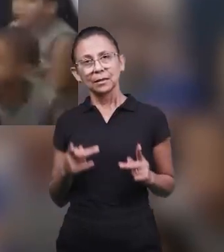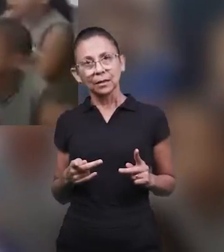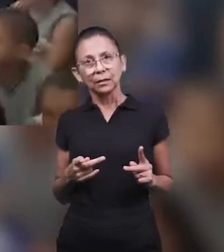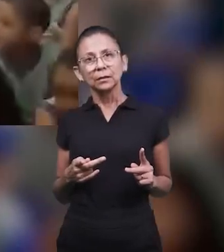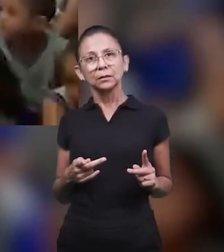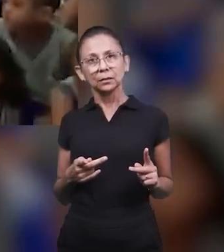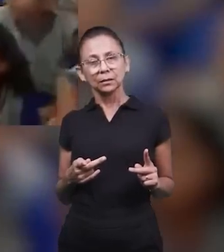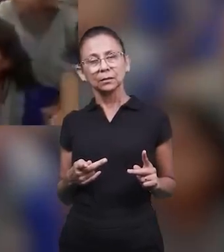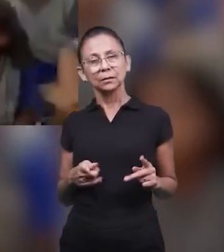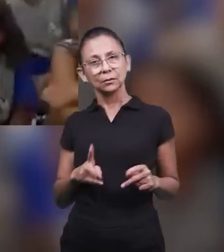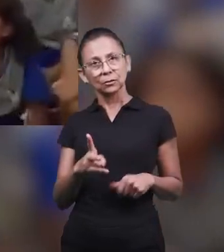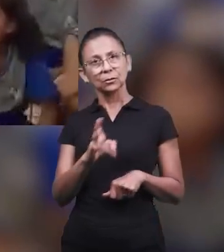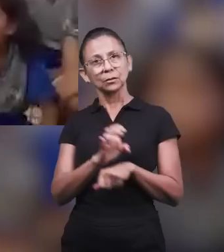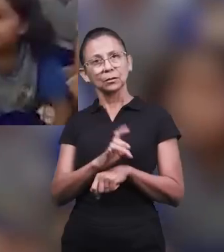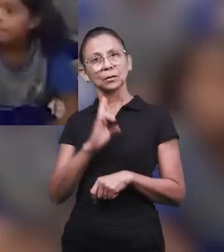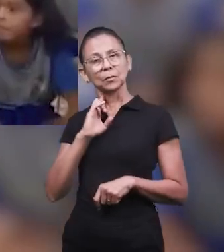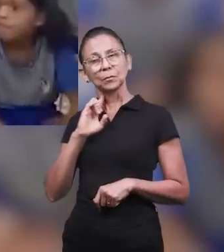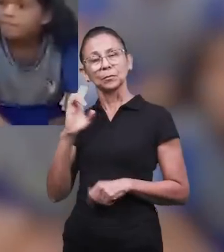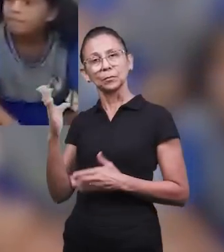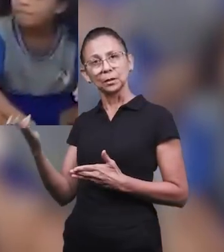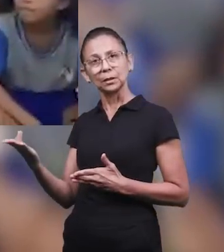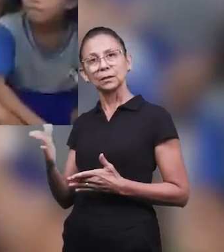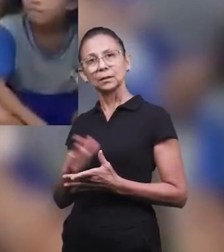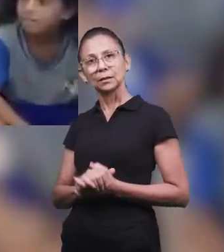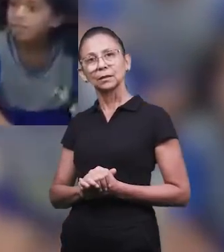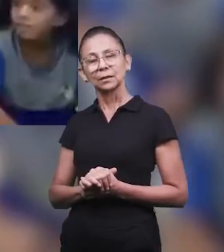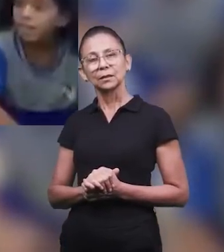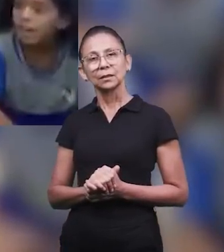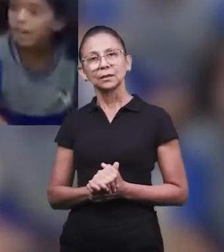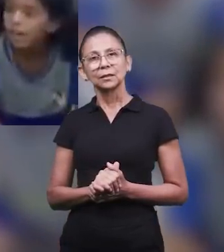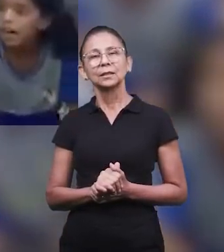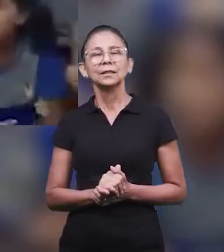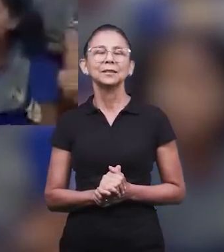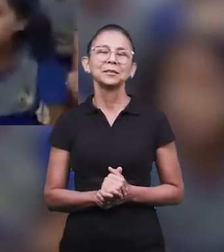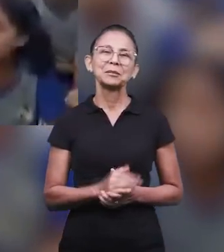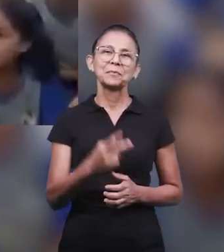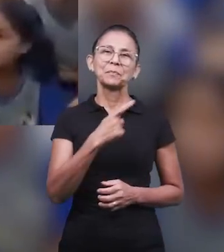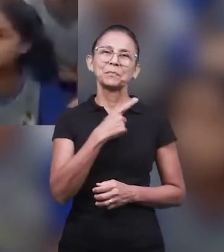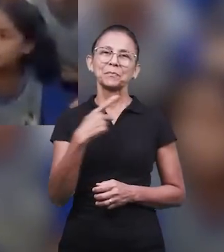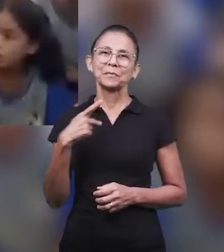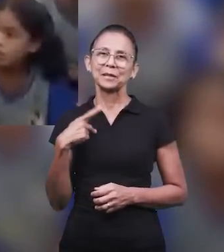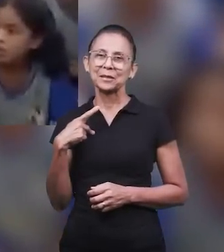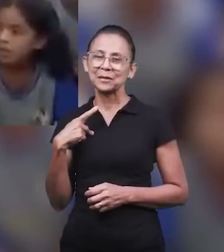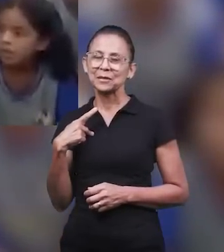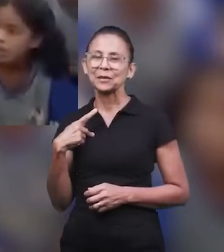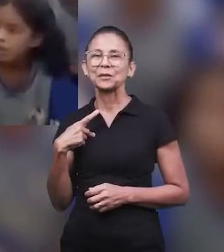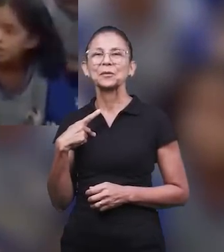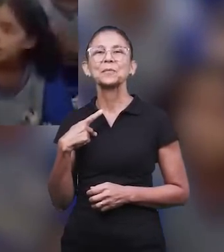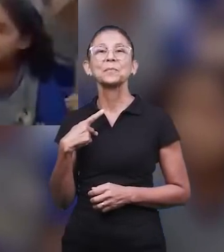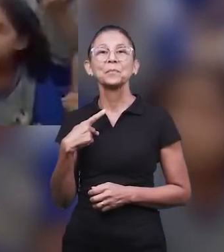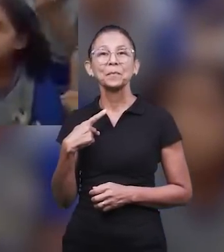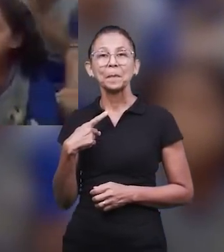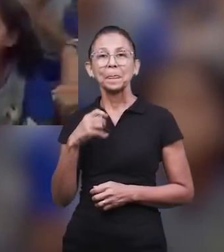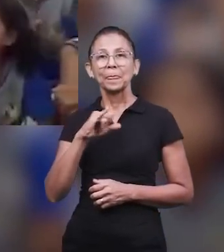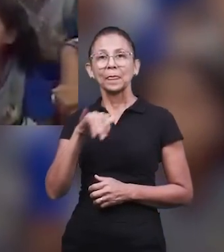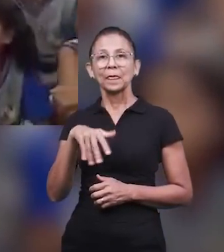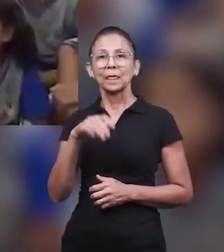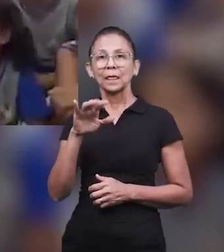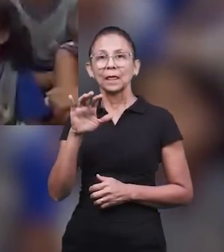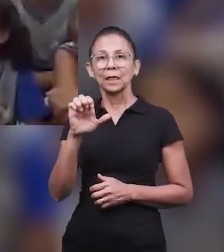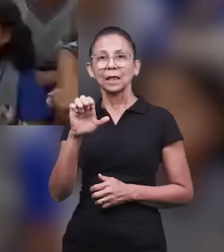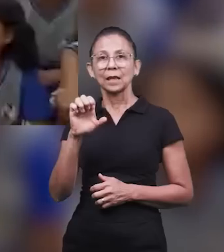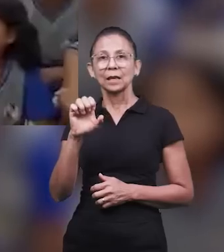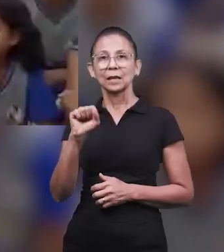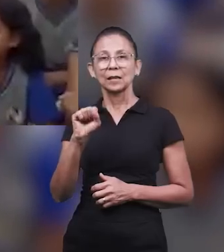Coronel Fabriciano, em Minas Gerais, do pastor Jesus Salvador, foi realizado um trabalho de evangelização na escola e